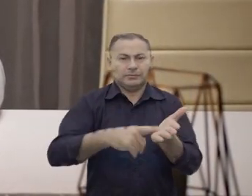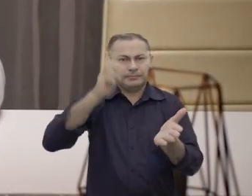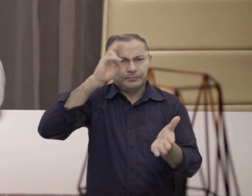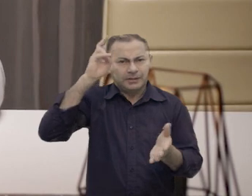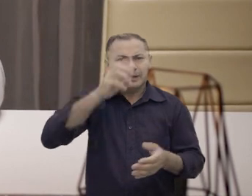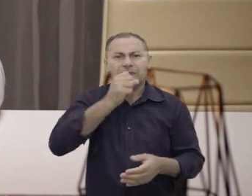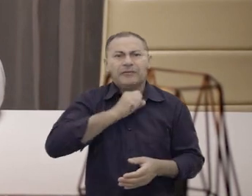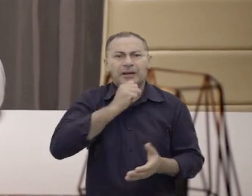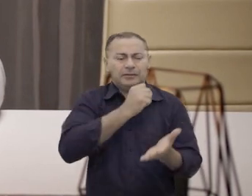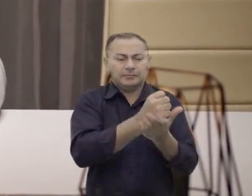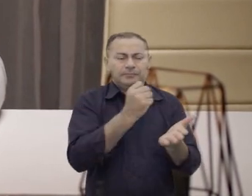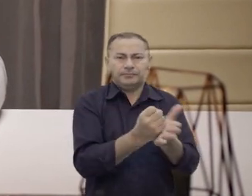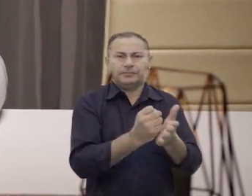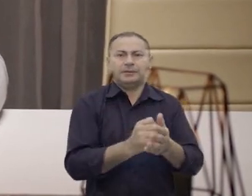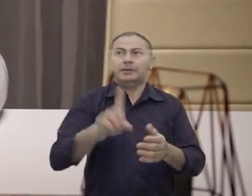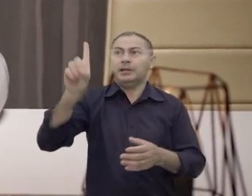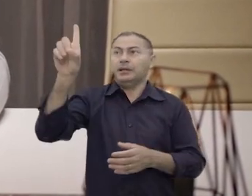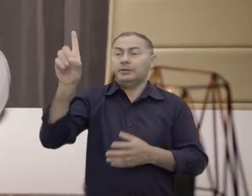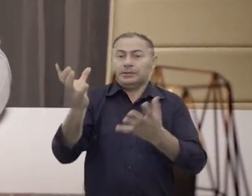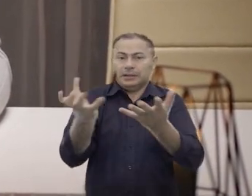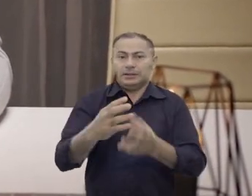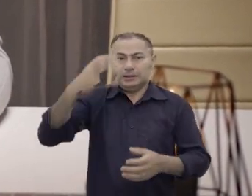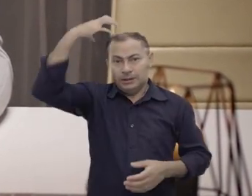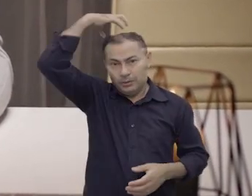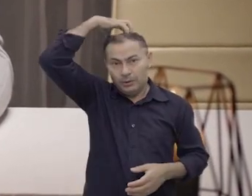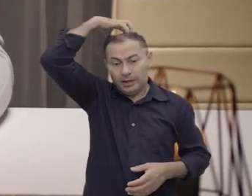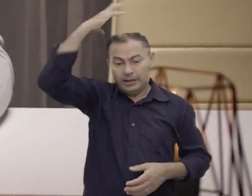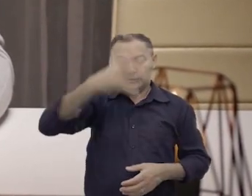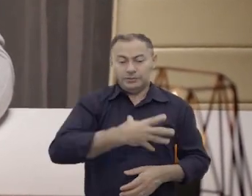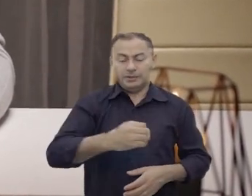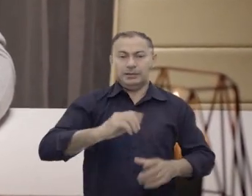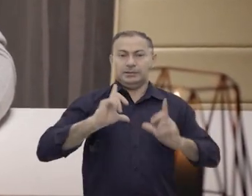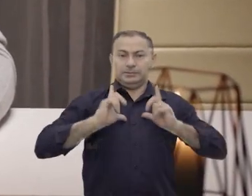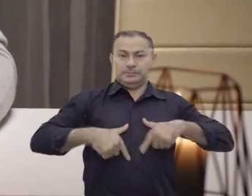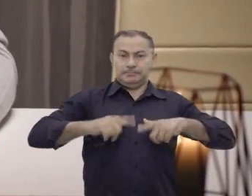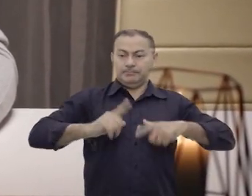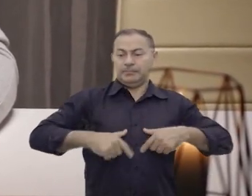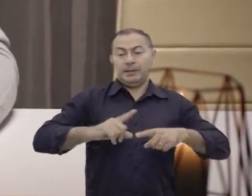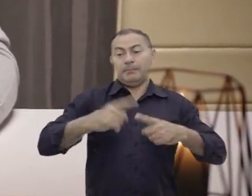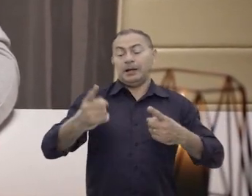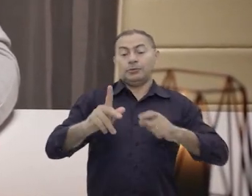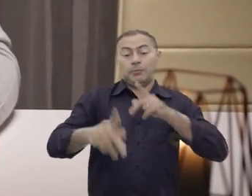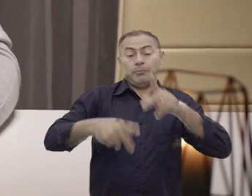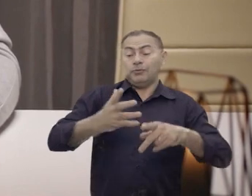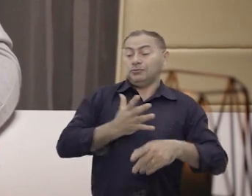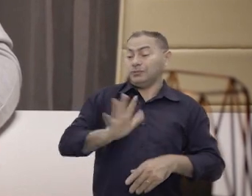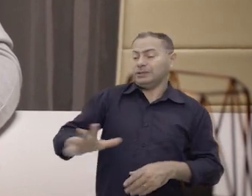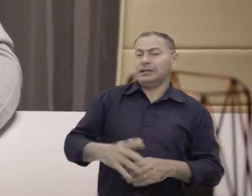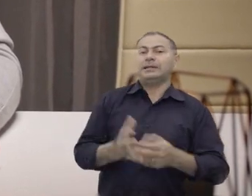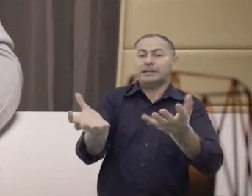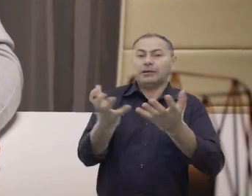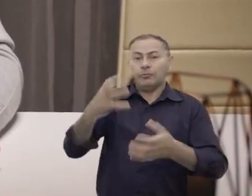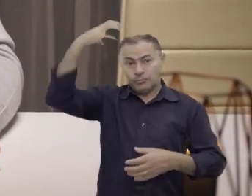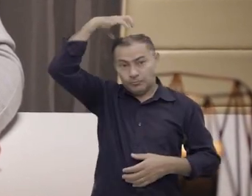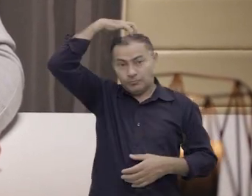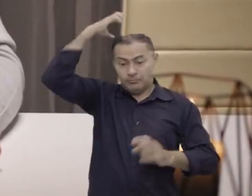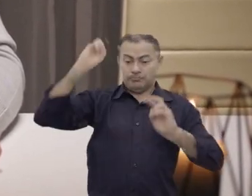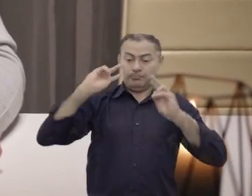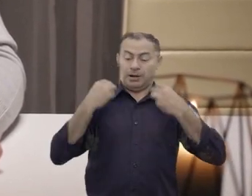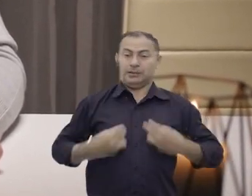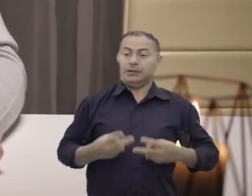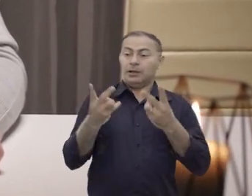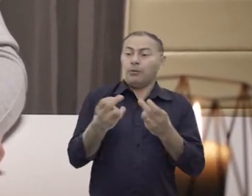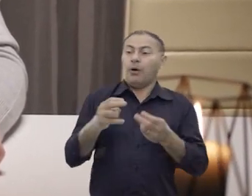primeiro livro histórico do Velho Testamento, Deus queria ser o rei dos filhos de Israel. Mas eles quiseram ter um